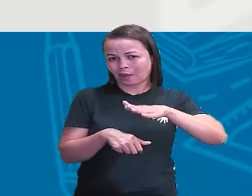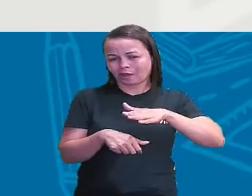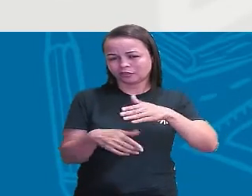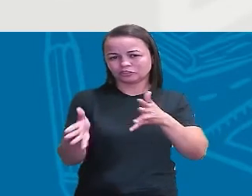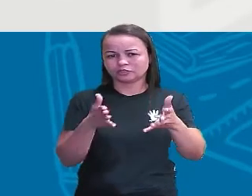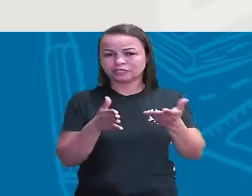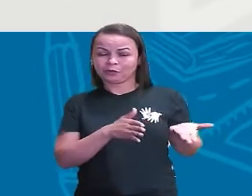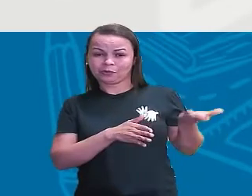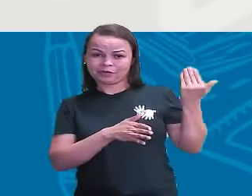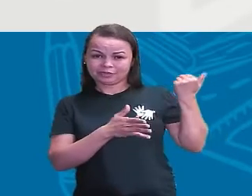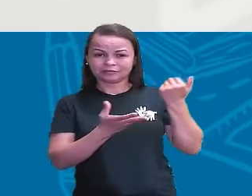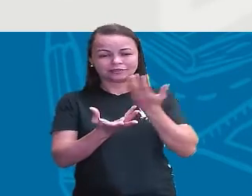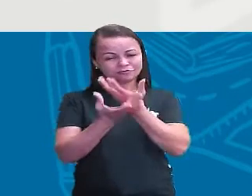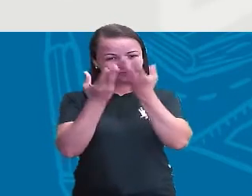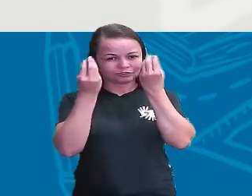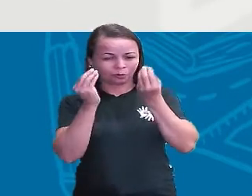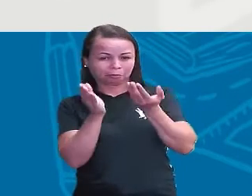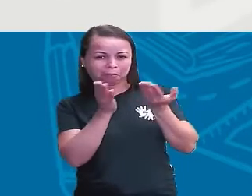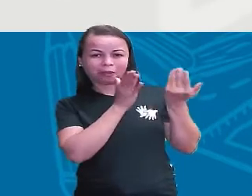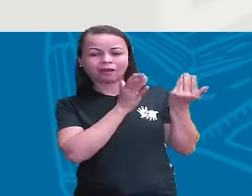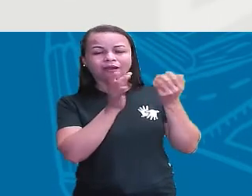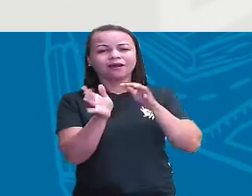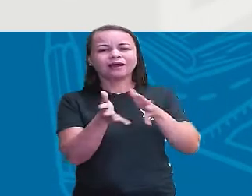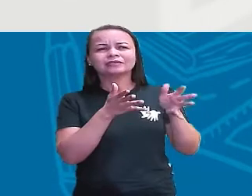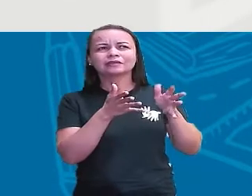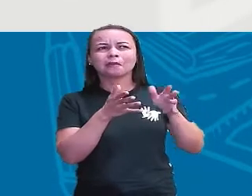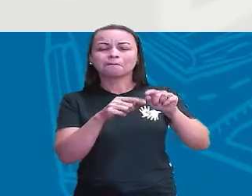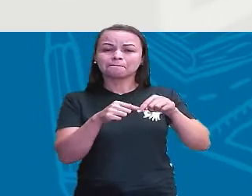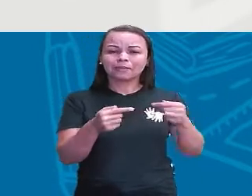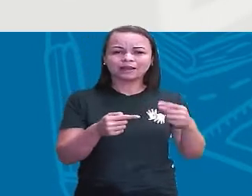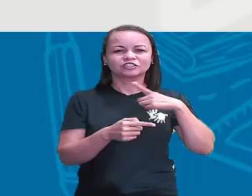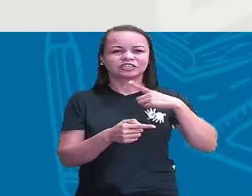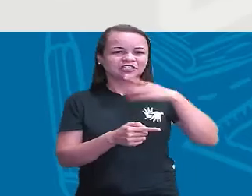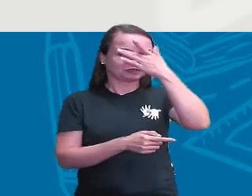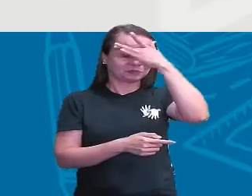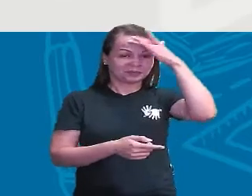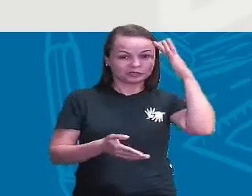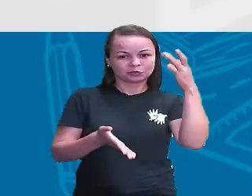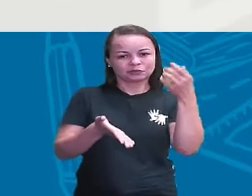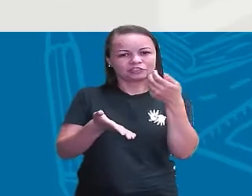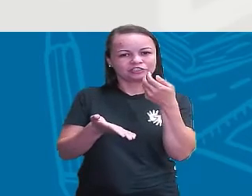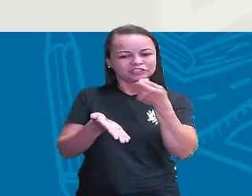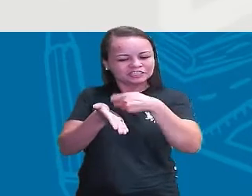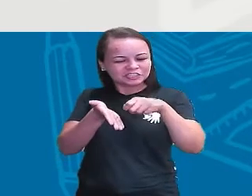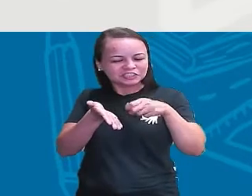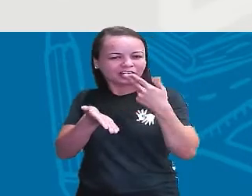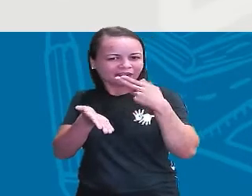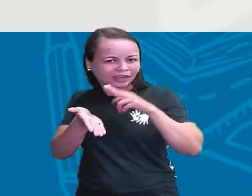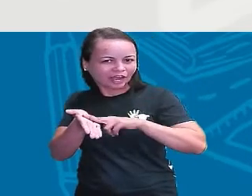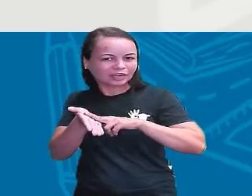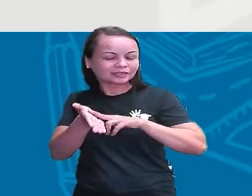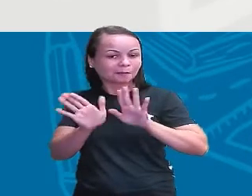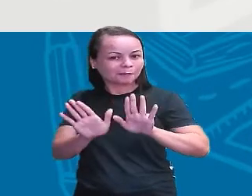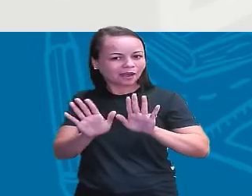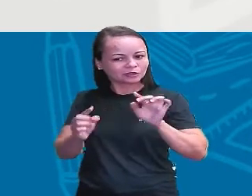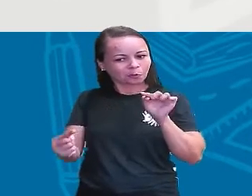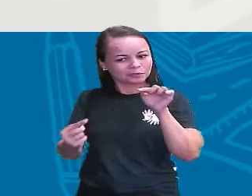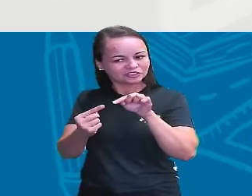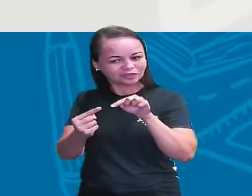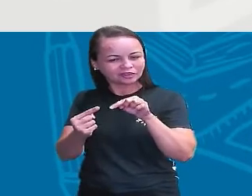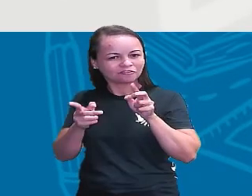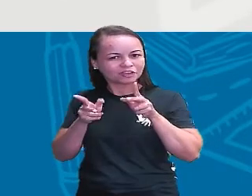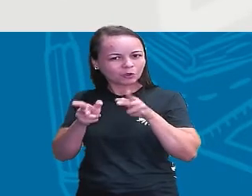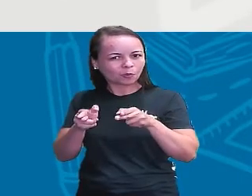pouco esquecido. Apesar que tem pessoas que escrevem cartas, mas aí não é com o mesmo objetivo dessa comunicação, né? E sim